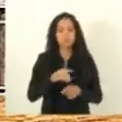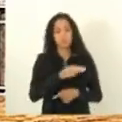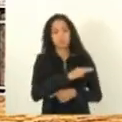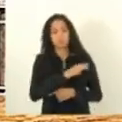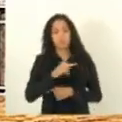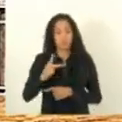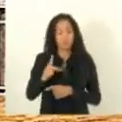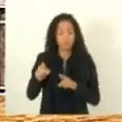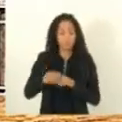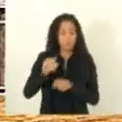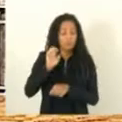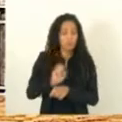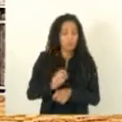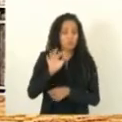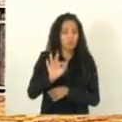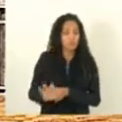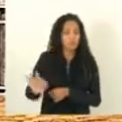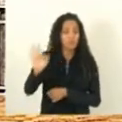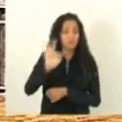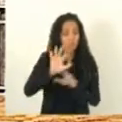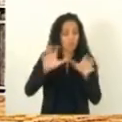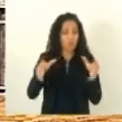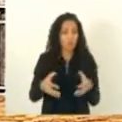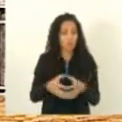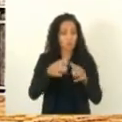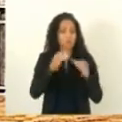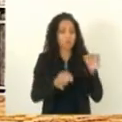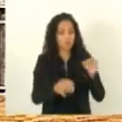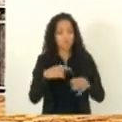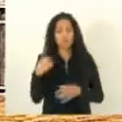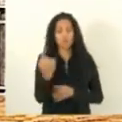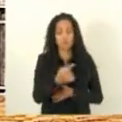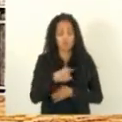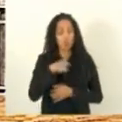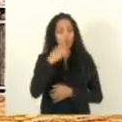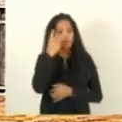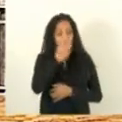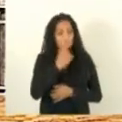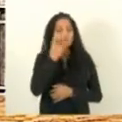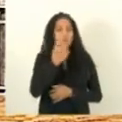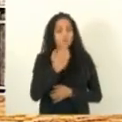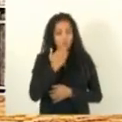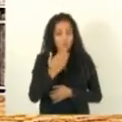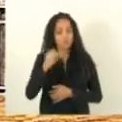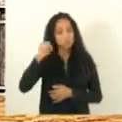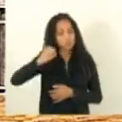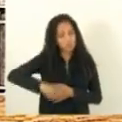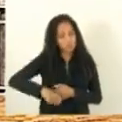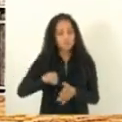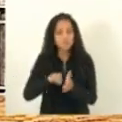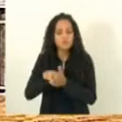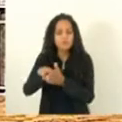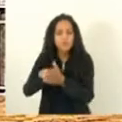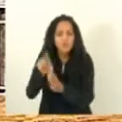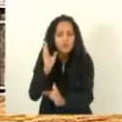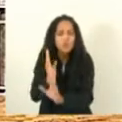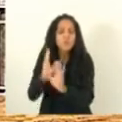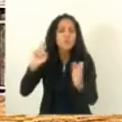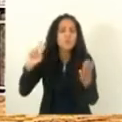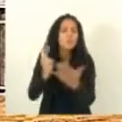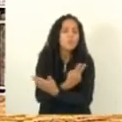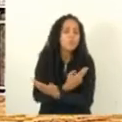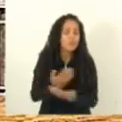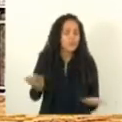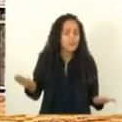Público, o Estadual, o Federal, a Comissão de Justiça, nós, deputados, vamos solicitar, sim, essas investigações e